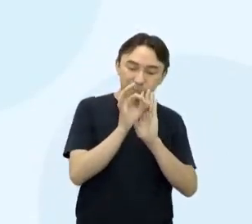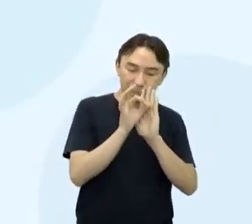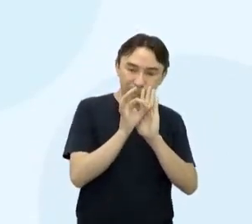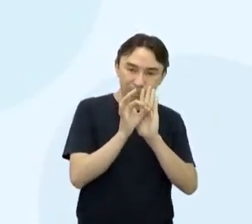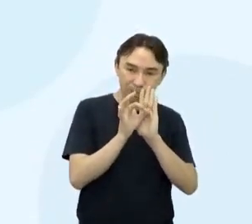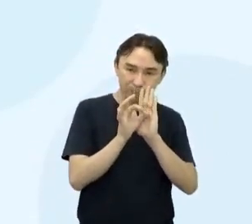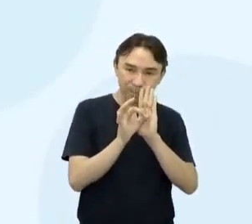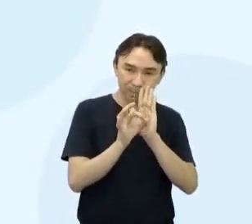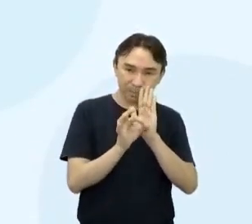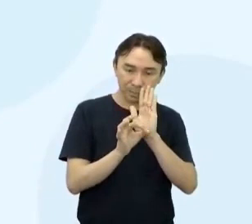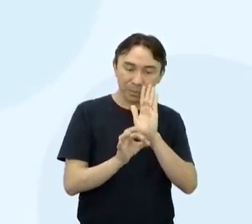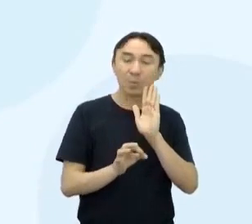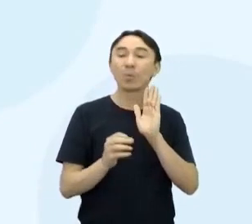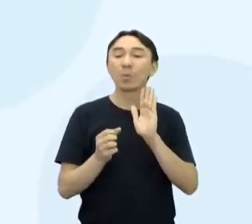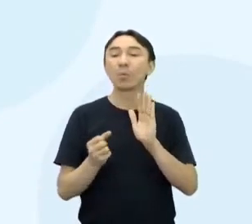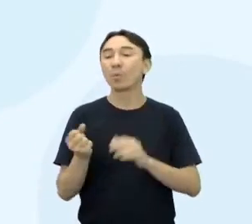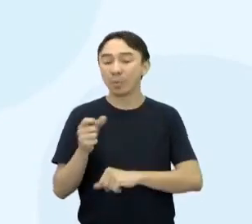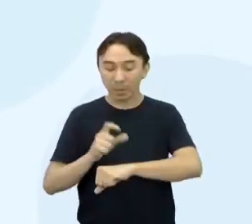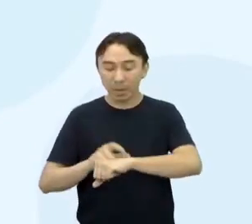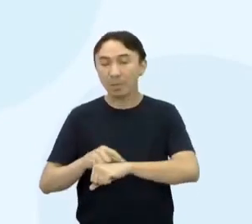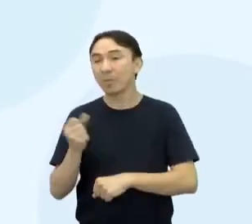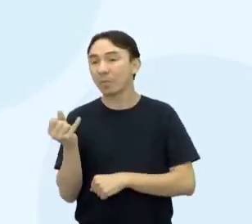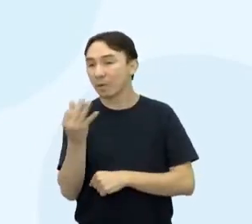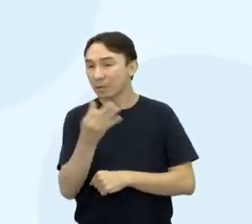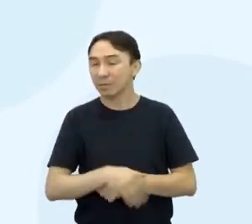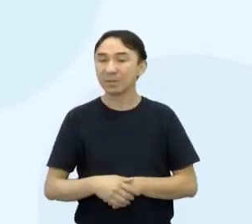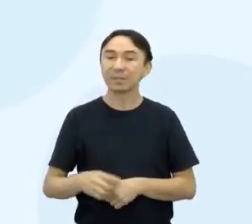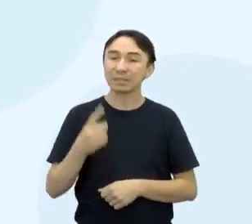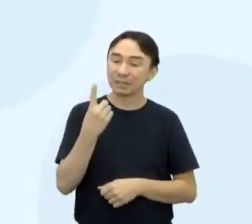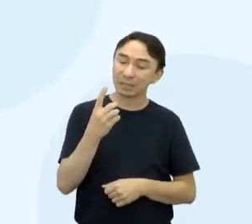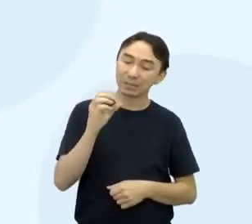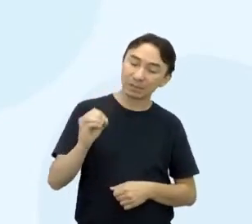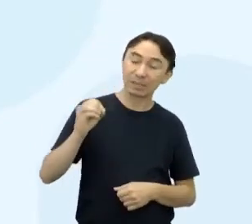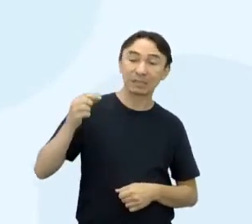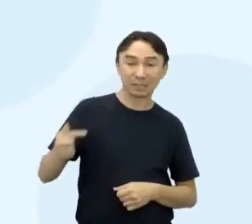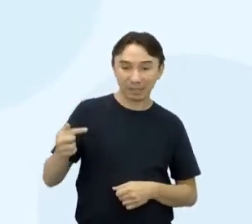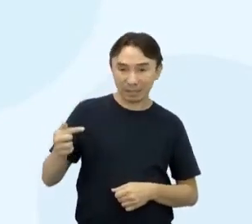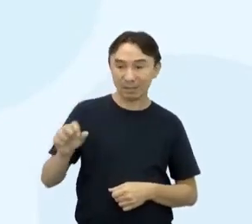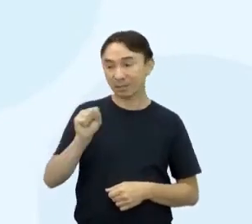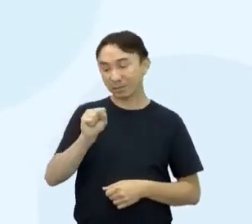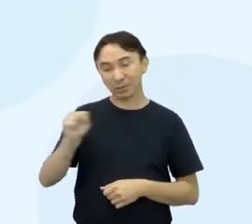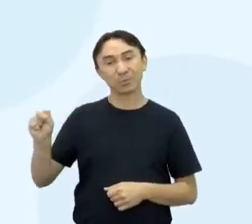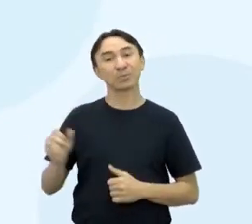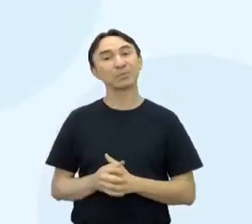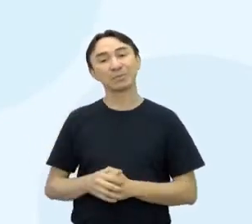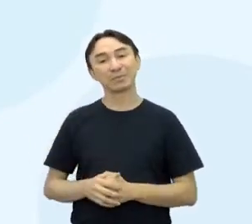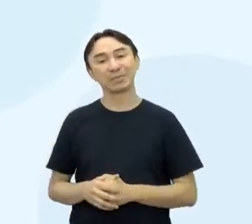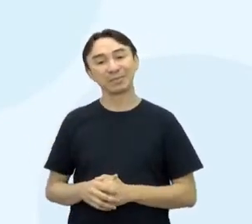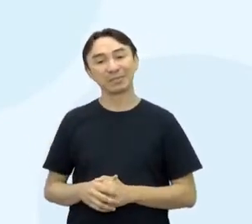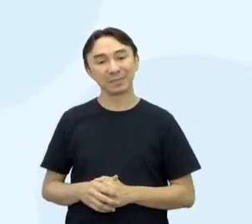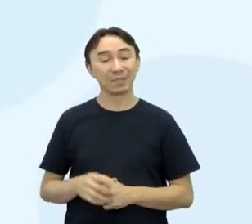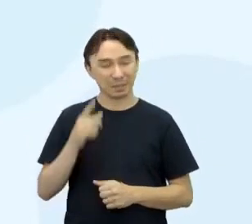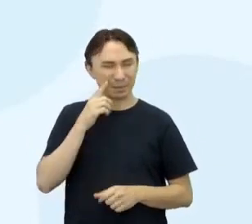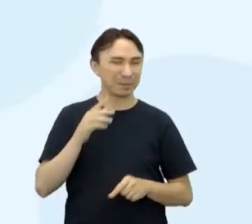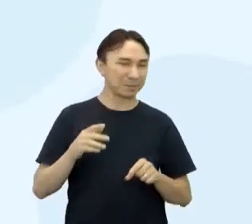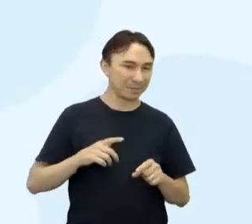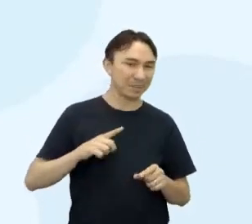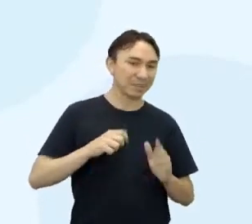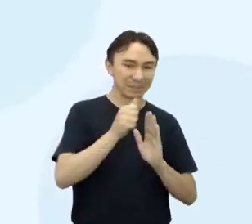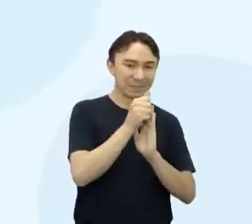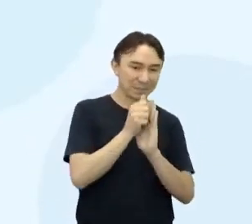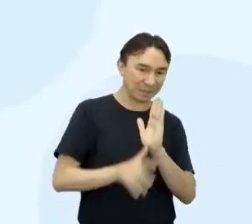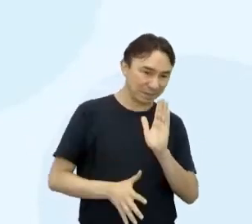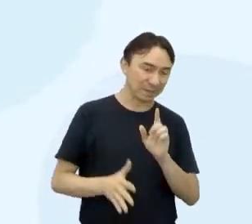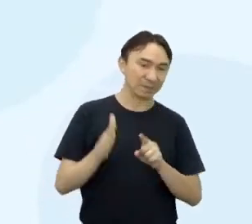107 segundos para andar 1 metro ou 100 centímetros. E aí eu deixei de tarefa para vocês. Observa relação, relação quer